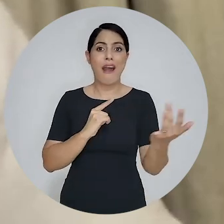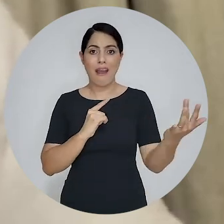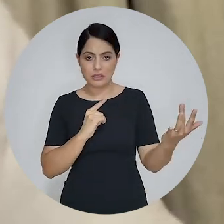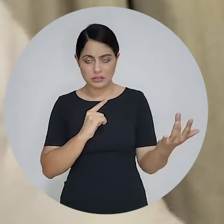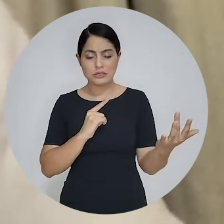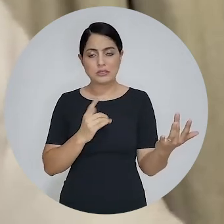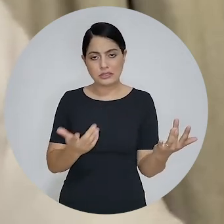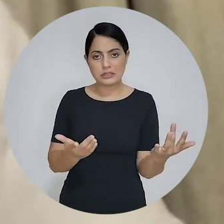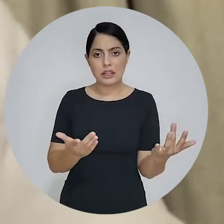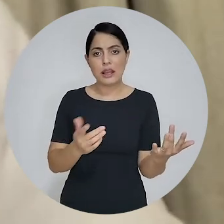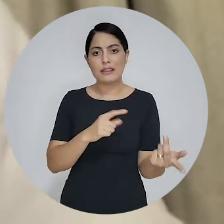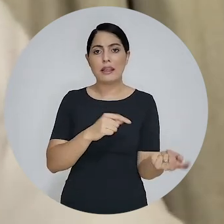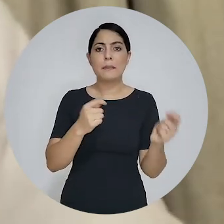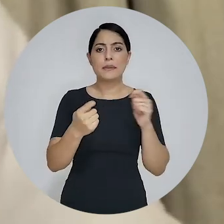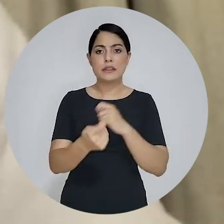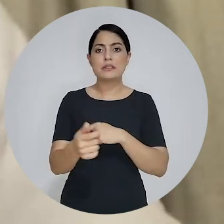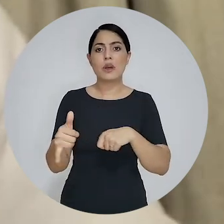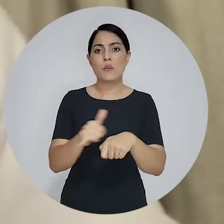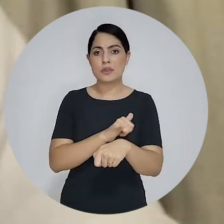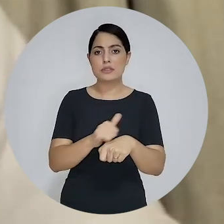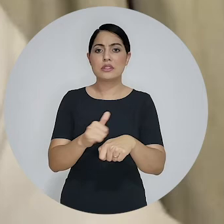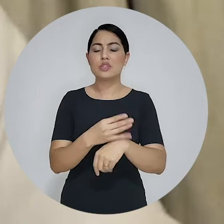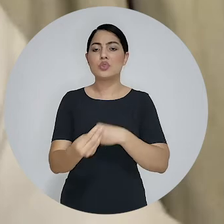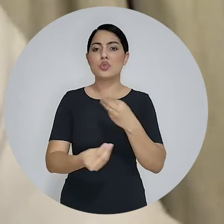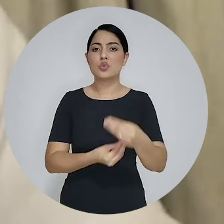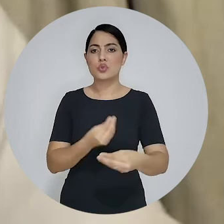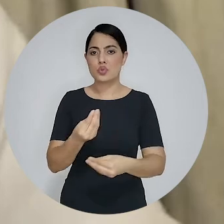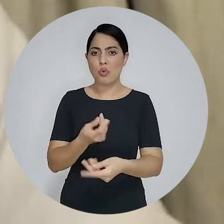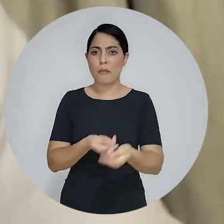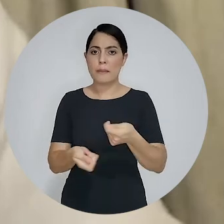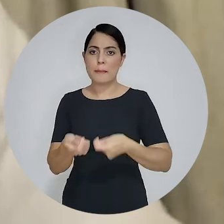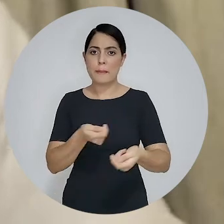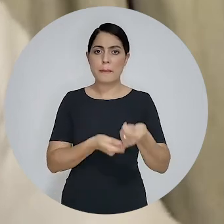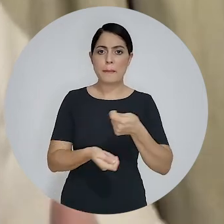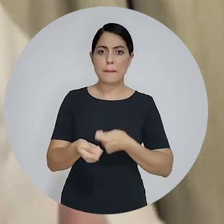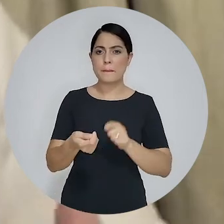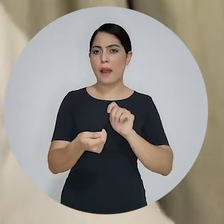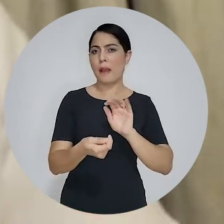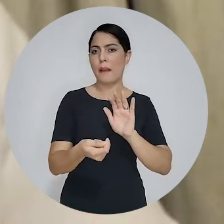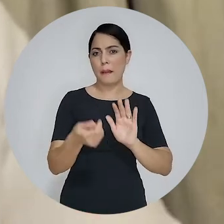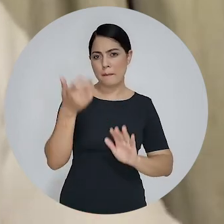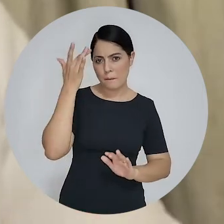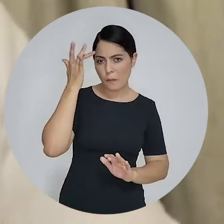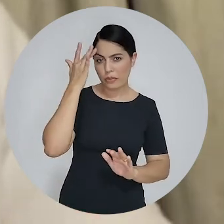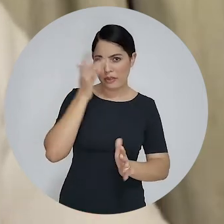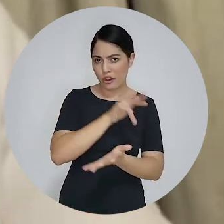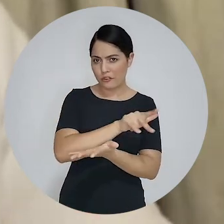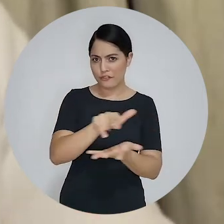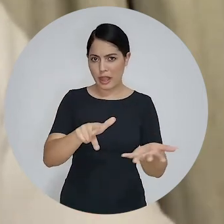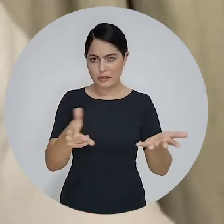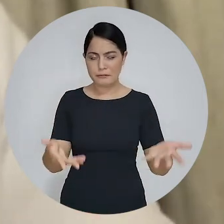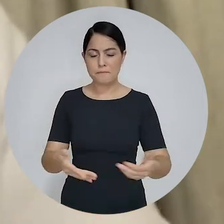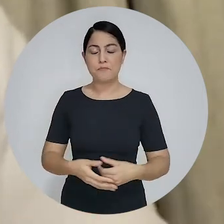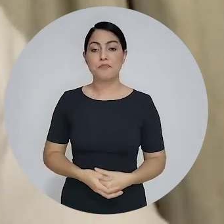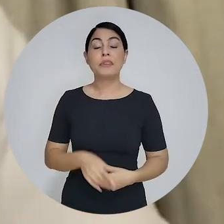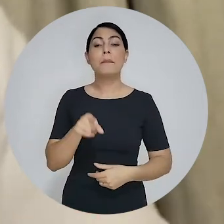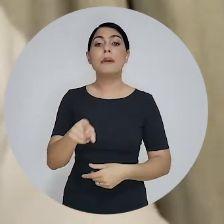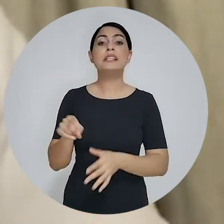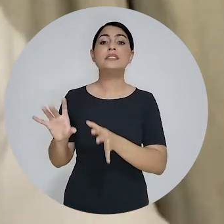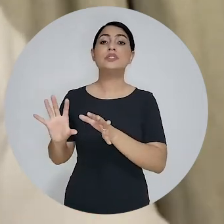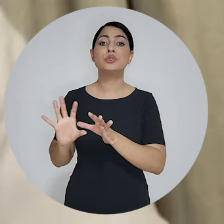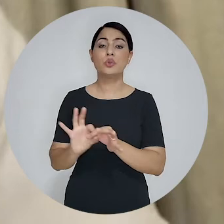quantidade considerável de adequações de modelos de negócio. Bom, dentro dessa